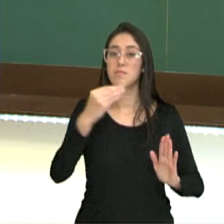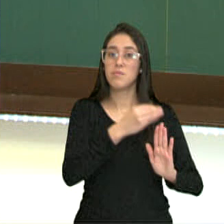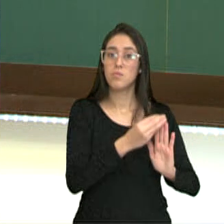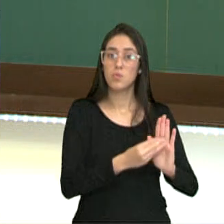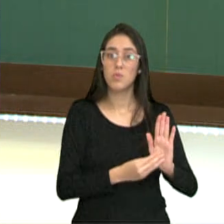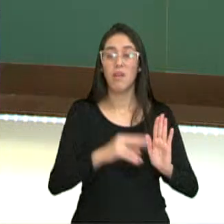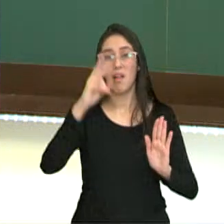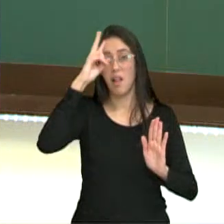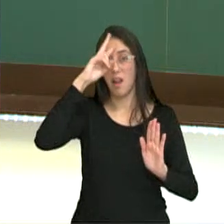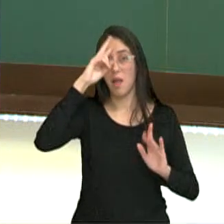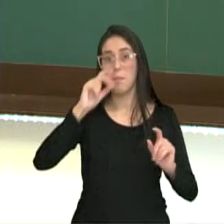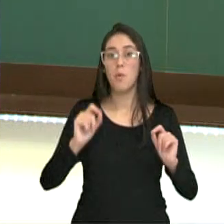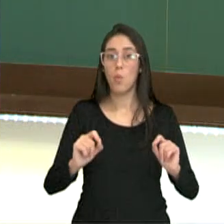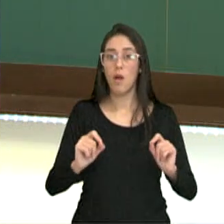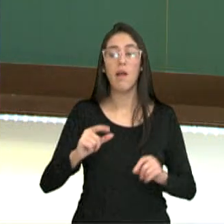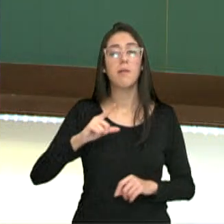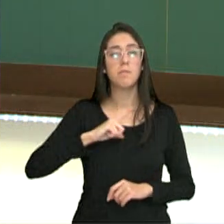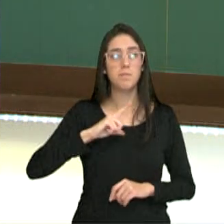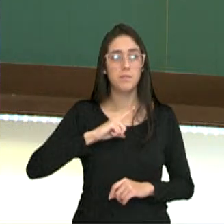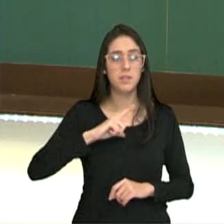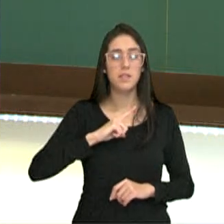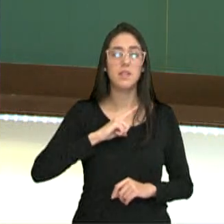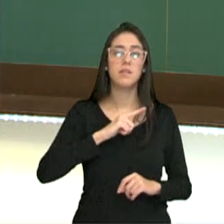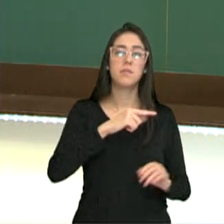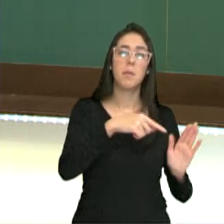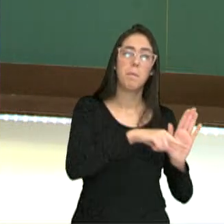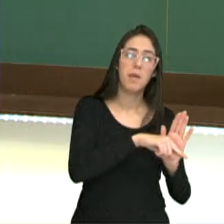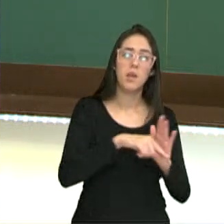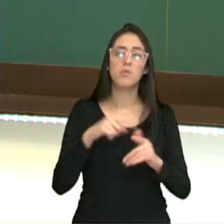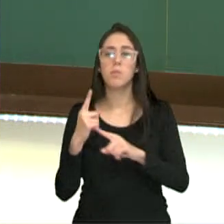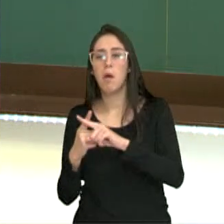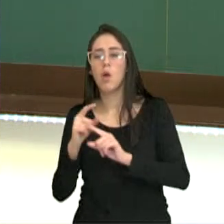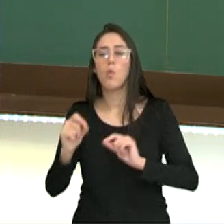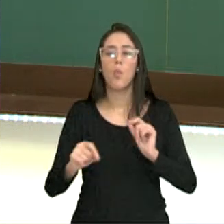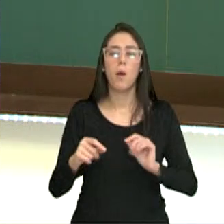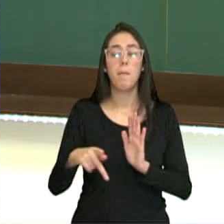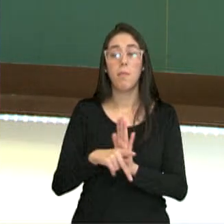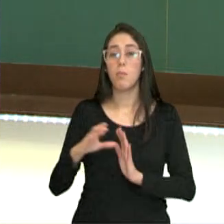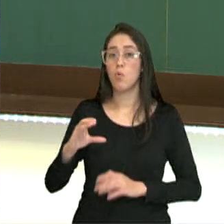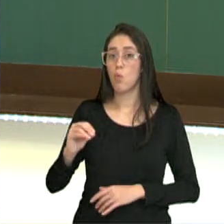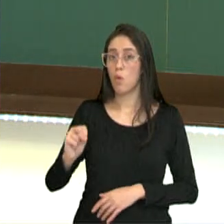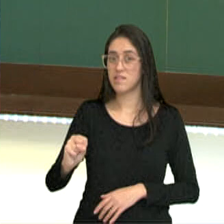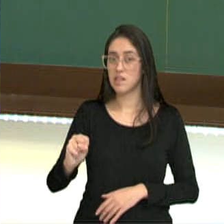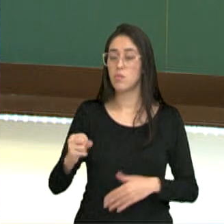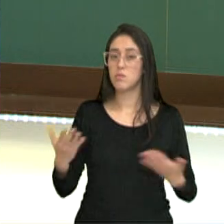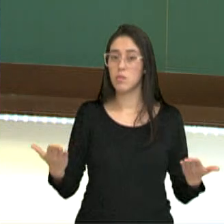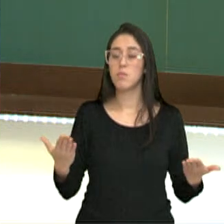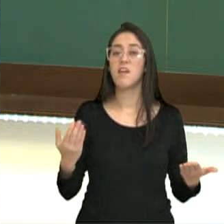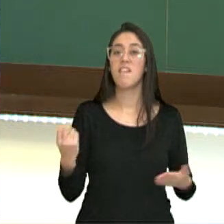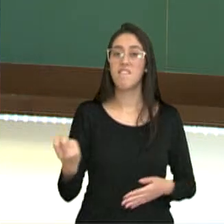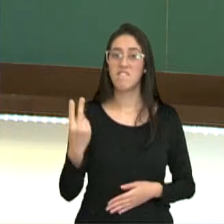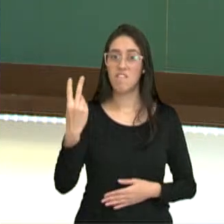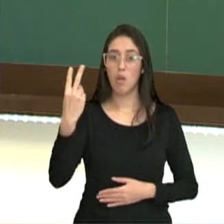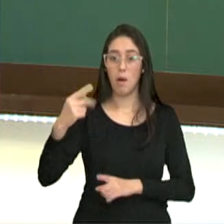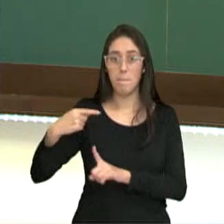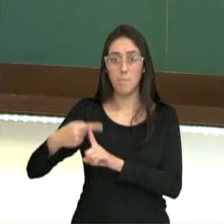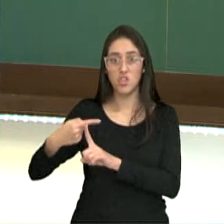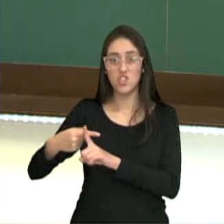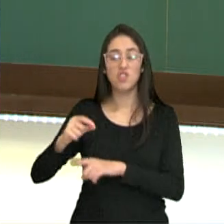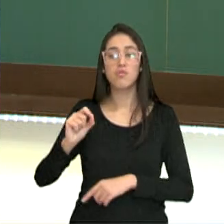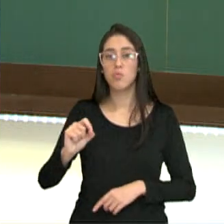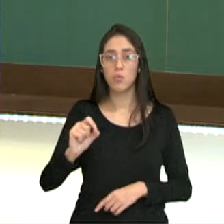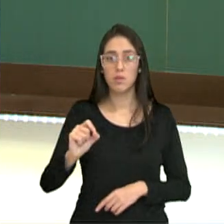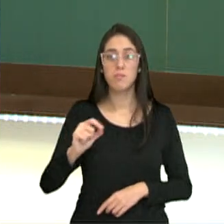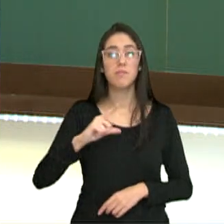lembrarmos que existem os sinais da função cosseno. Então, aqui para os valores positivos, nós temos